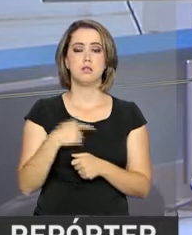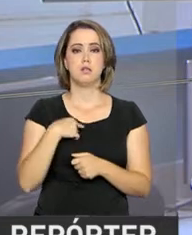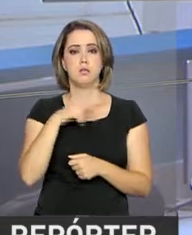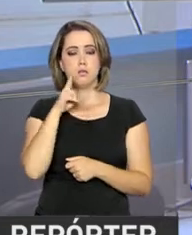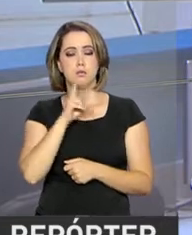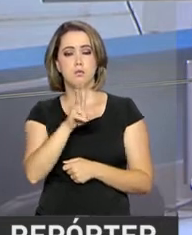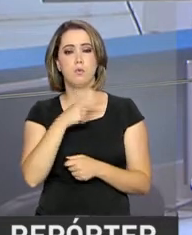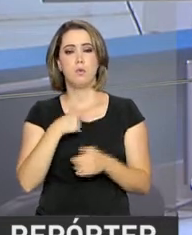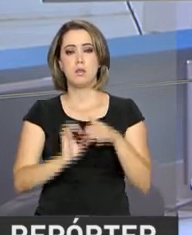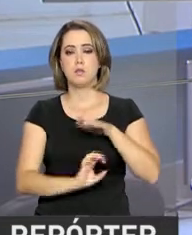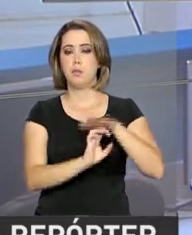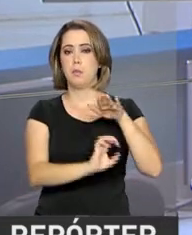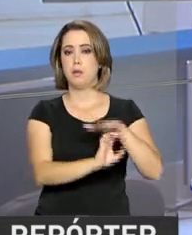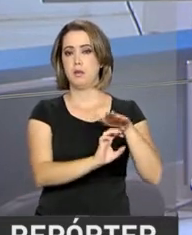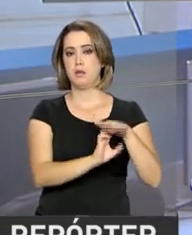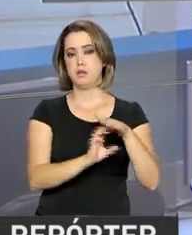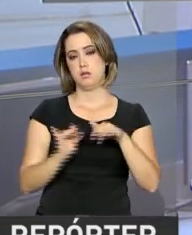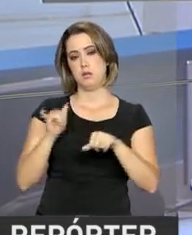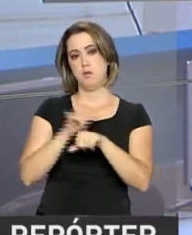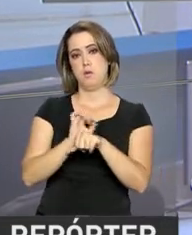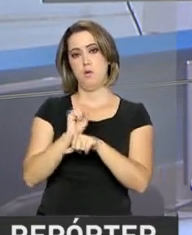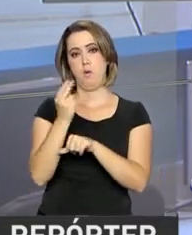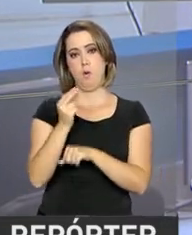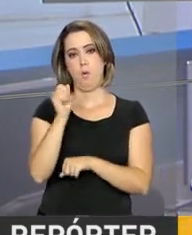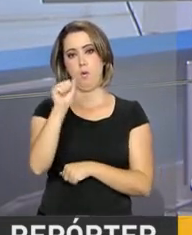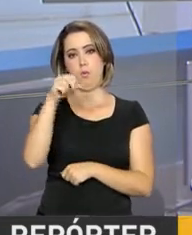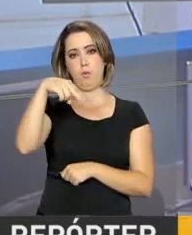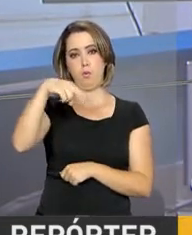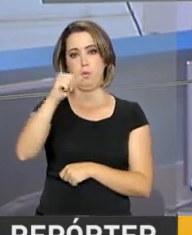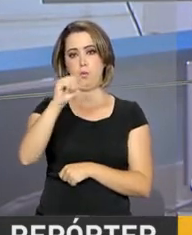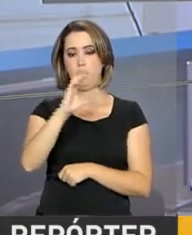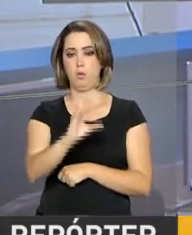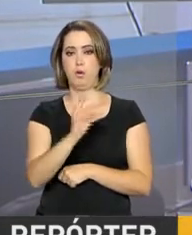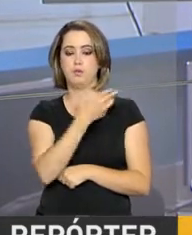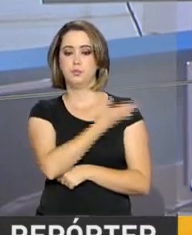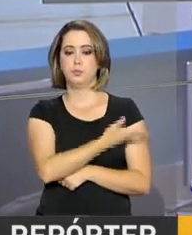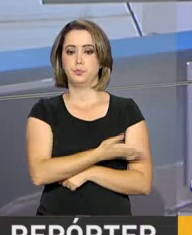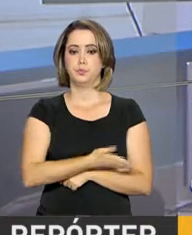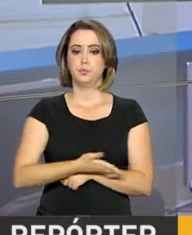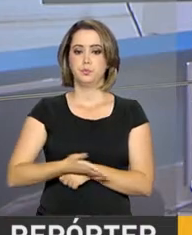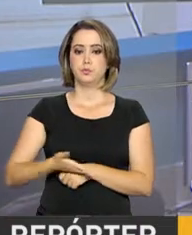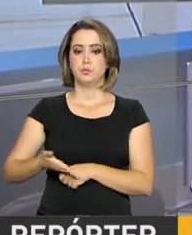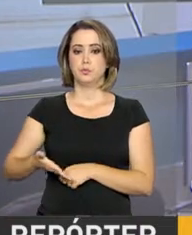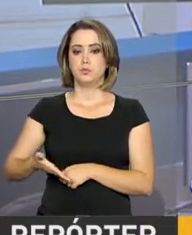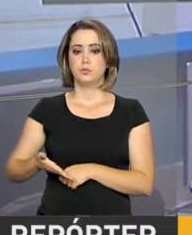aéreas ou com a agência nacional de aviação civil pelo site